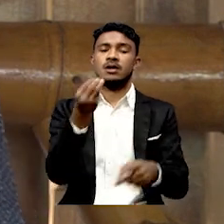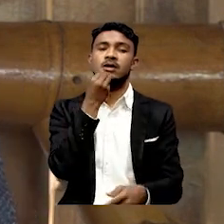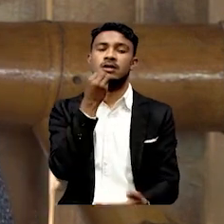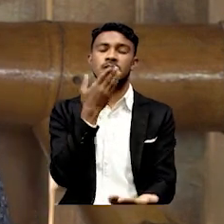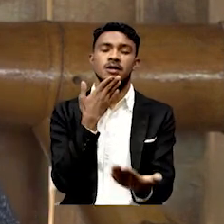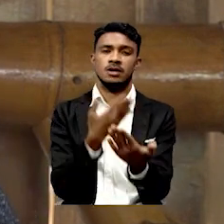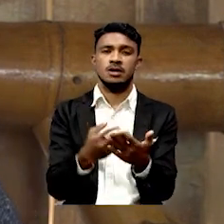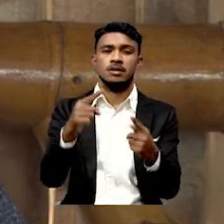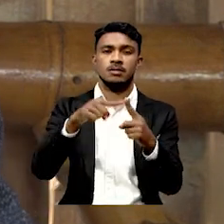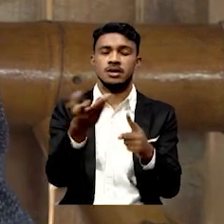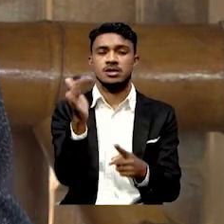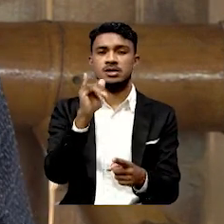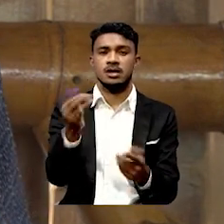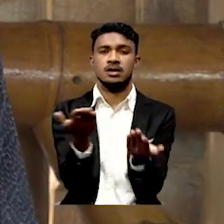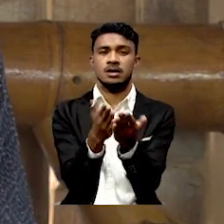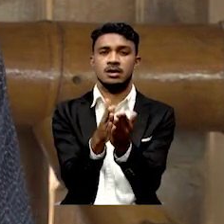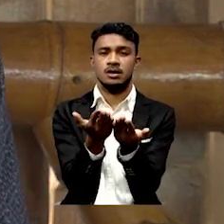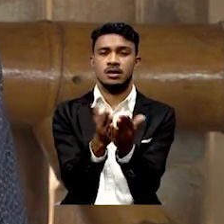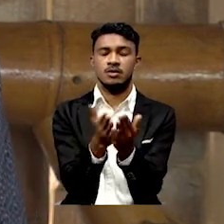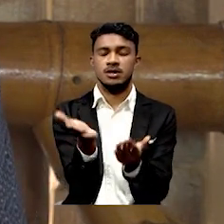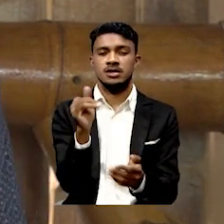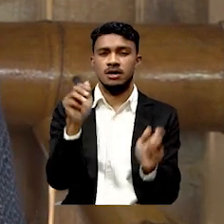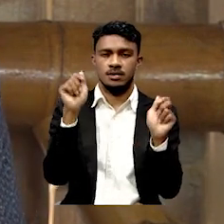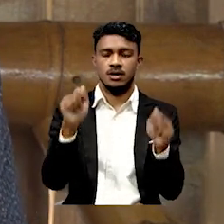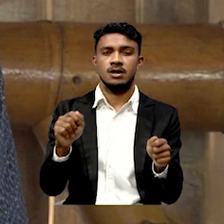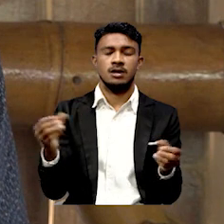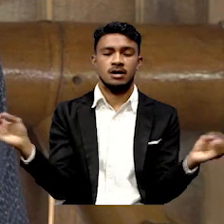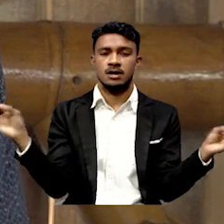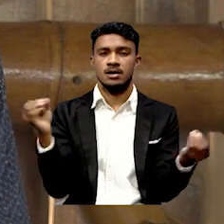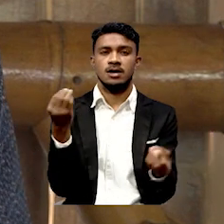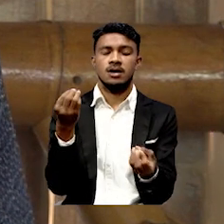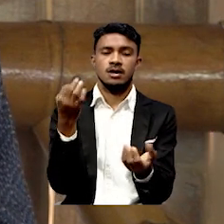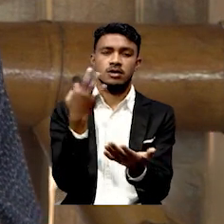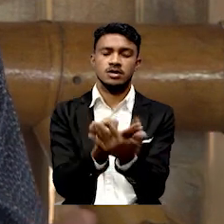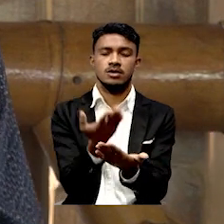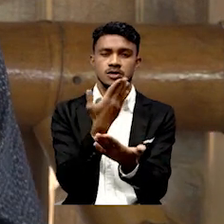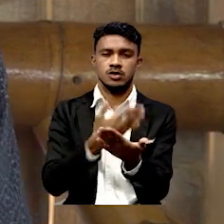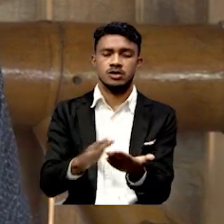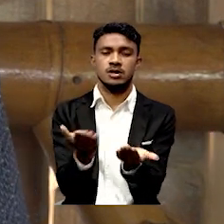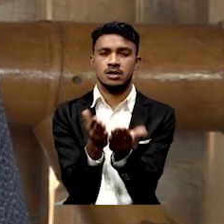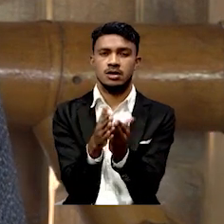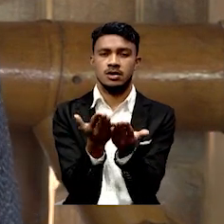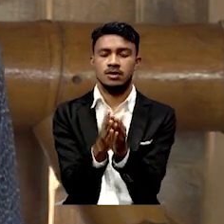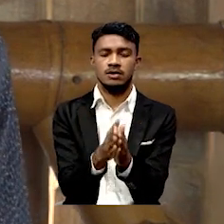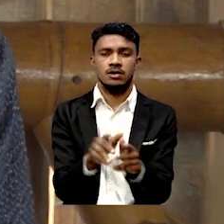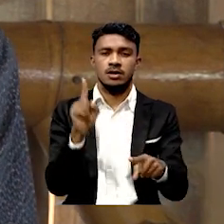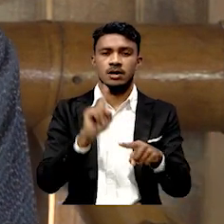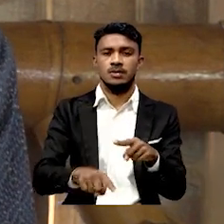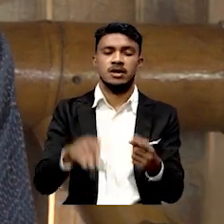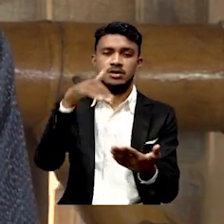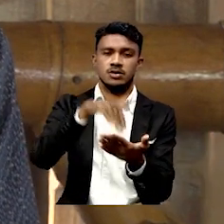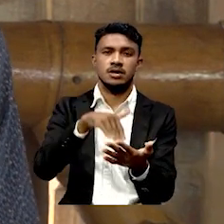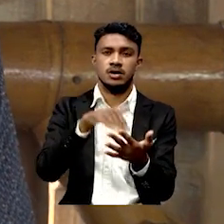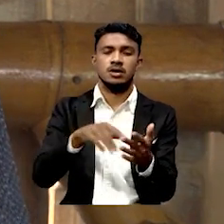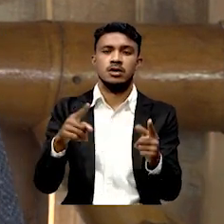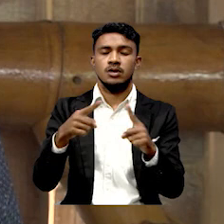parceira. Livros, parceira, beleza. Tira lá, eu só traço livros. Olha a belistura de livros e Google. Google